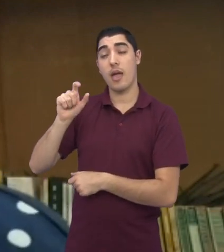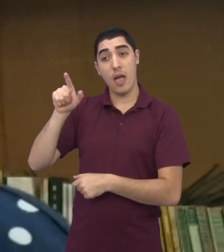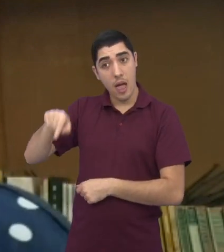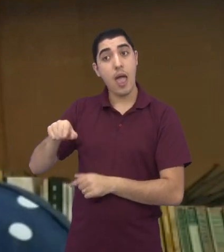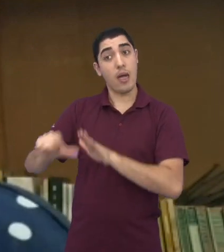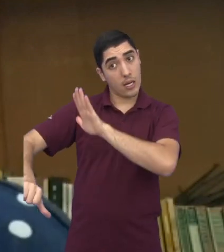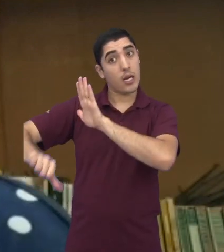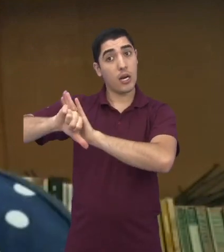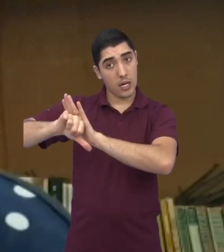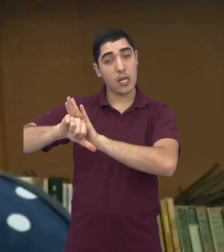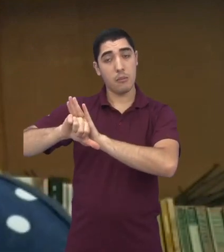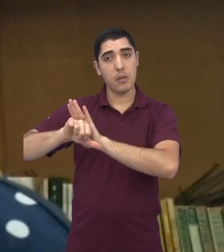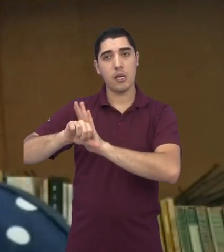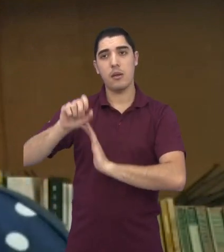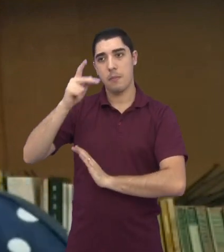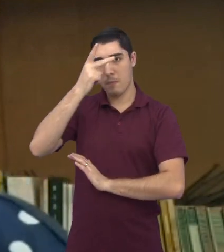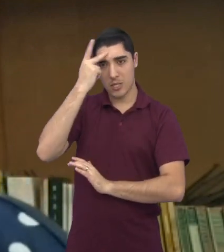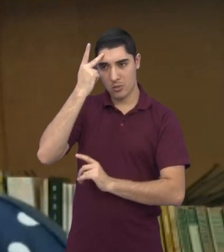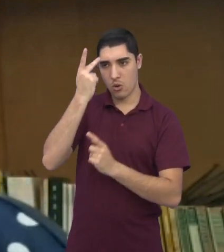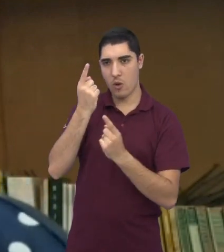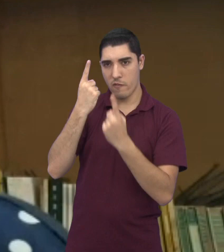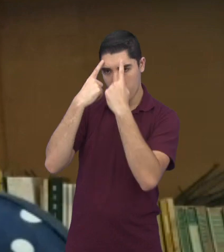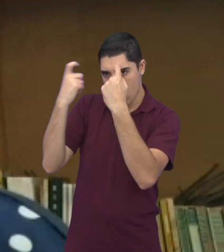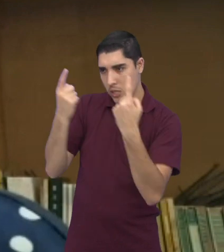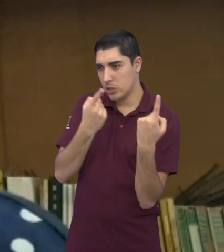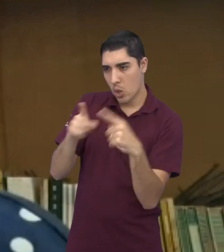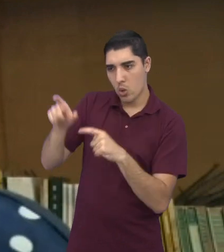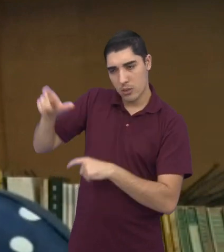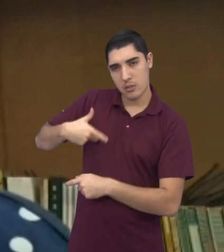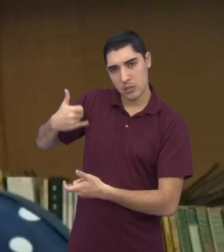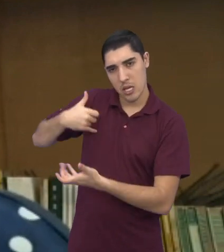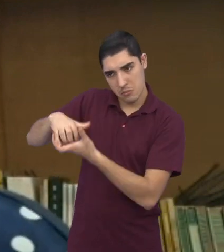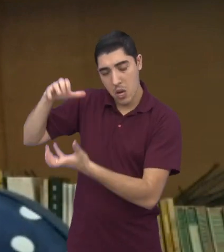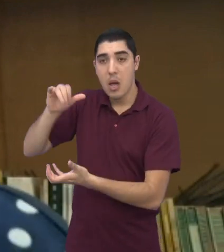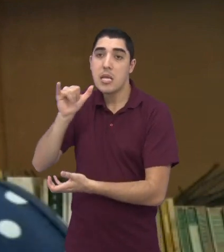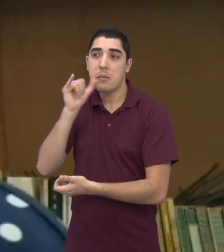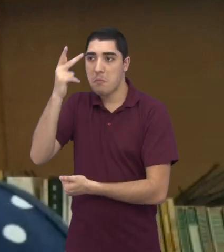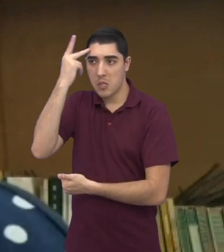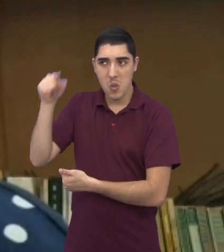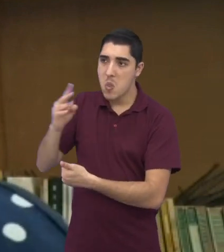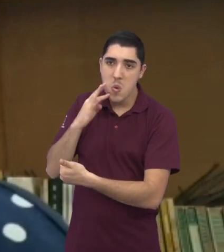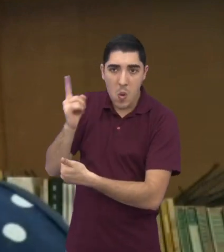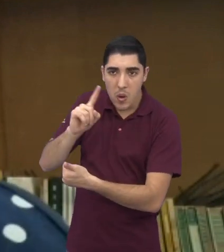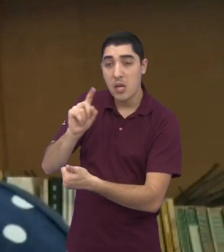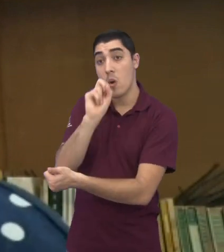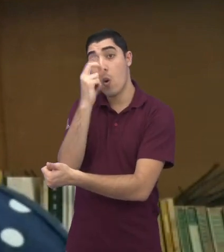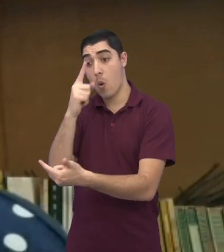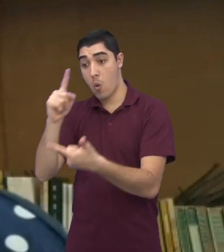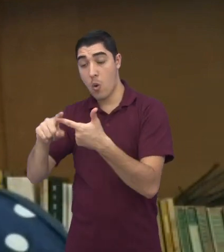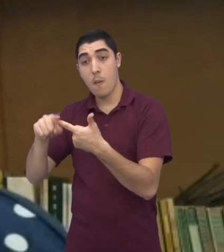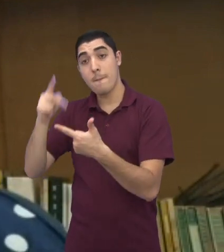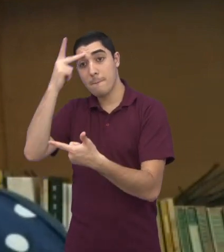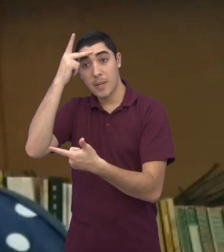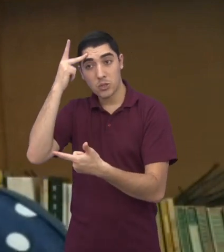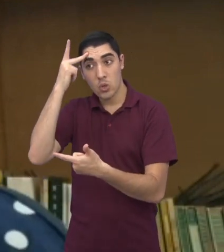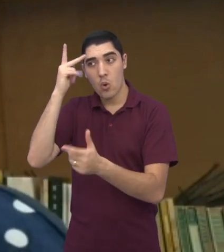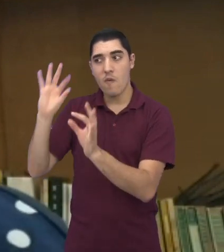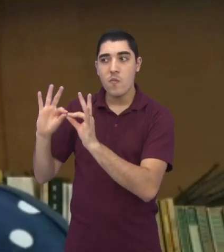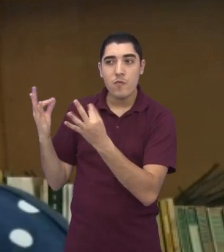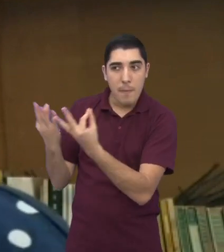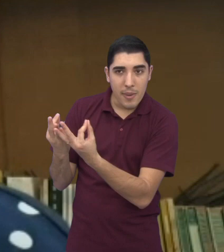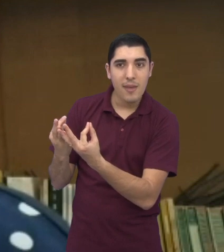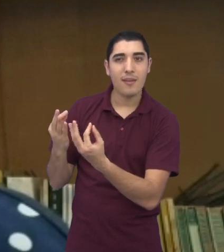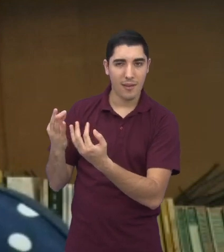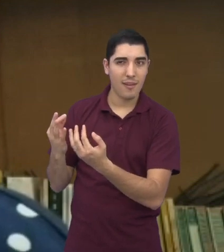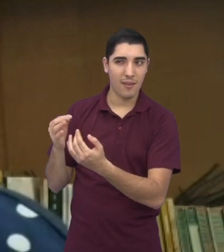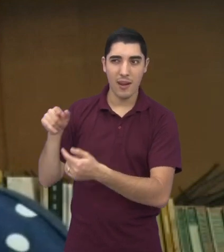idoso, tanto assim discriminando um desconhecido e uma pena maior para quem é o cuidador, porque às vezes